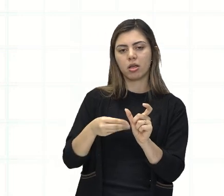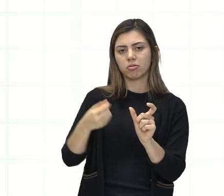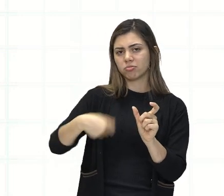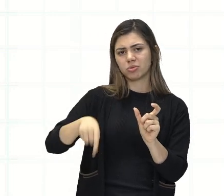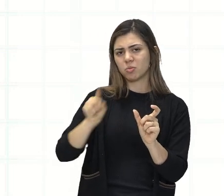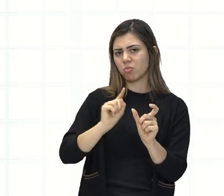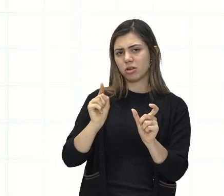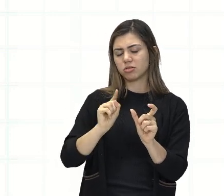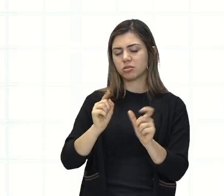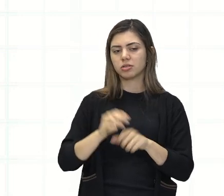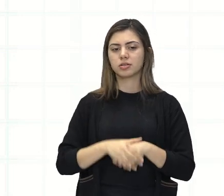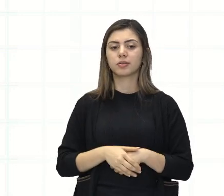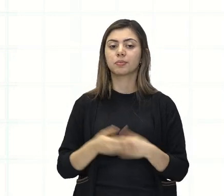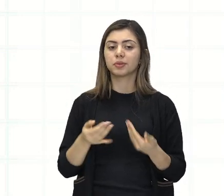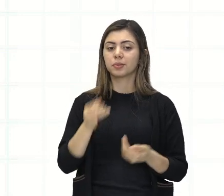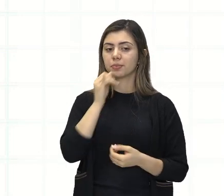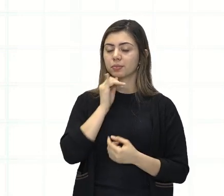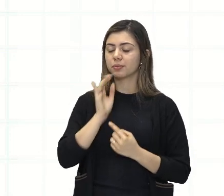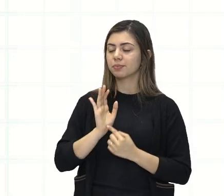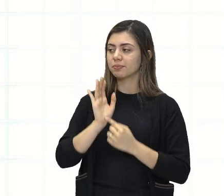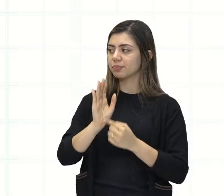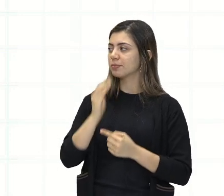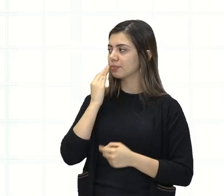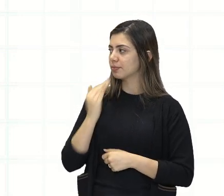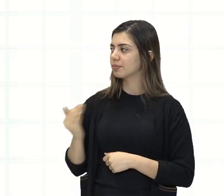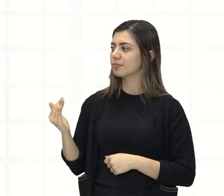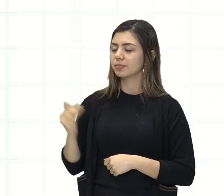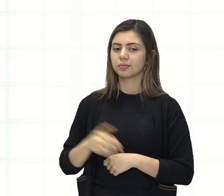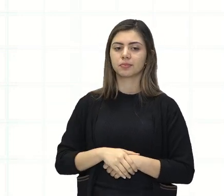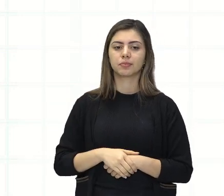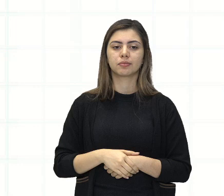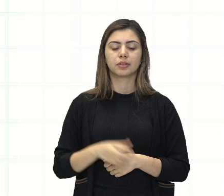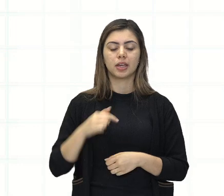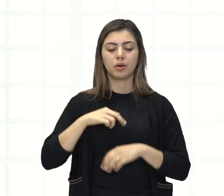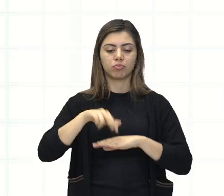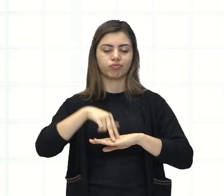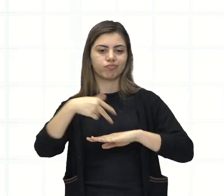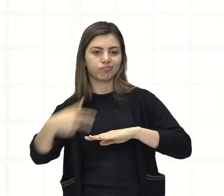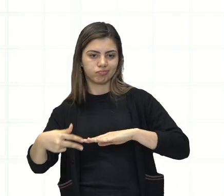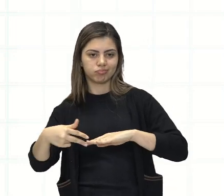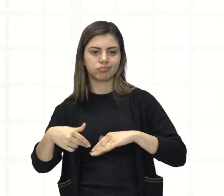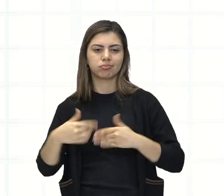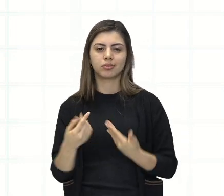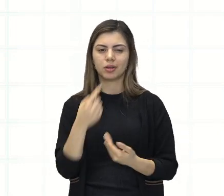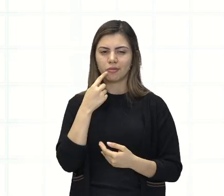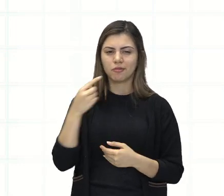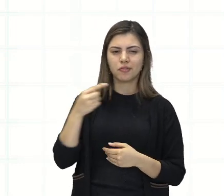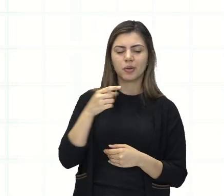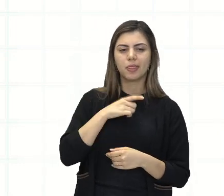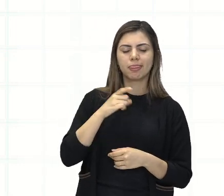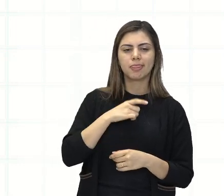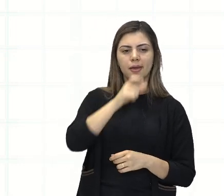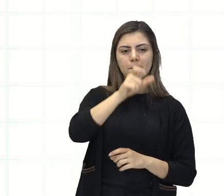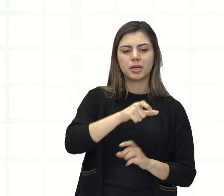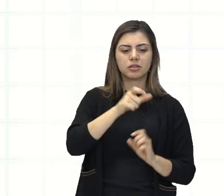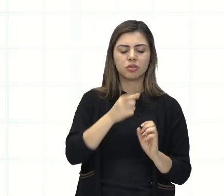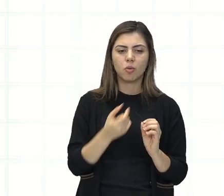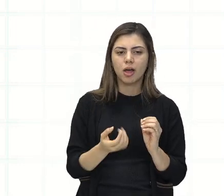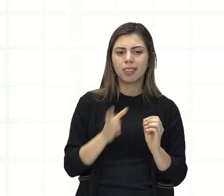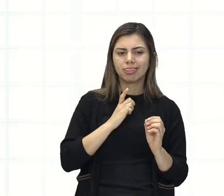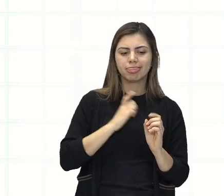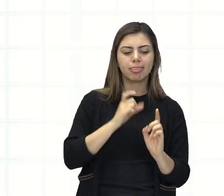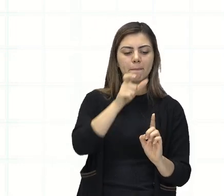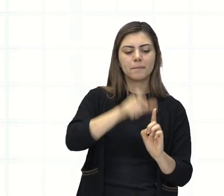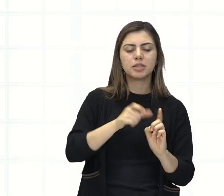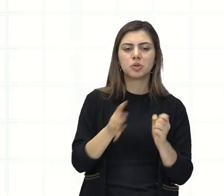sentido, né? Olha lá, mais um exemplo. Escorreguei. O sujeito aqui está oculto. Vou colocar entre